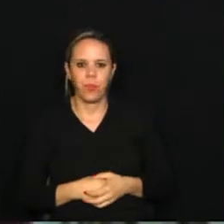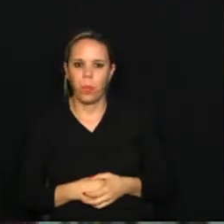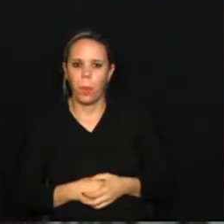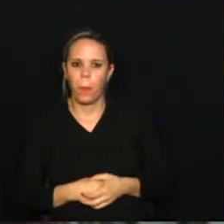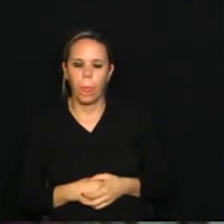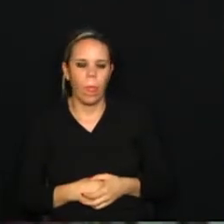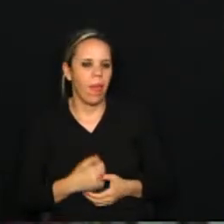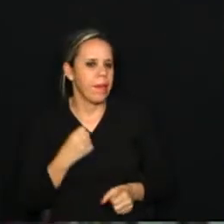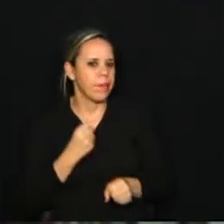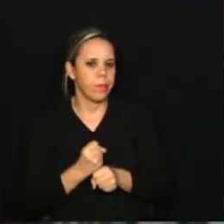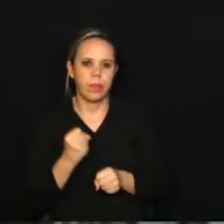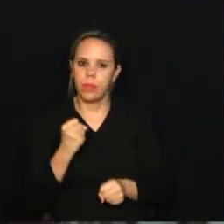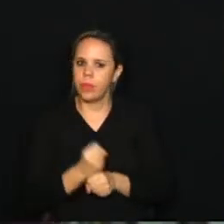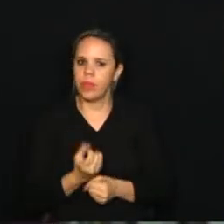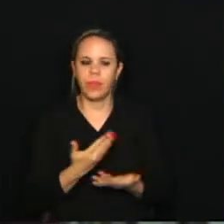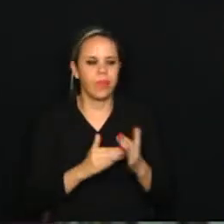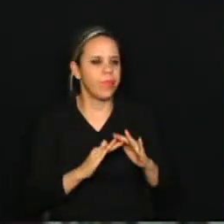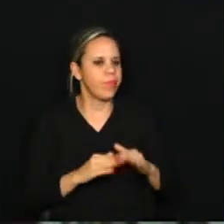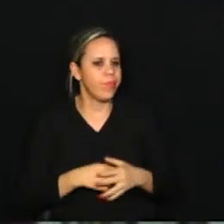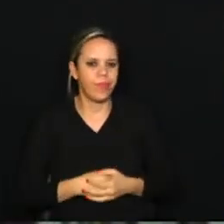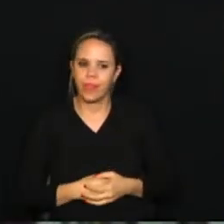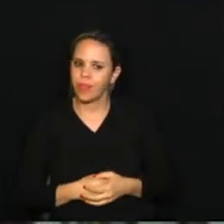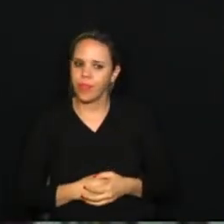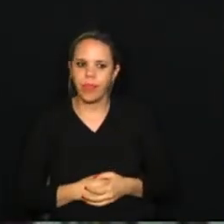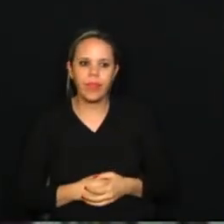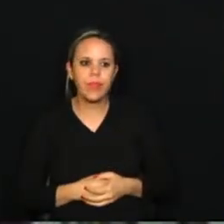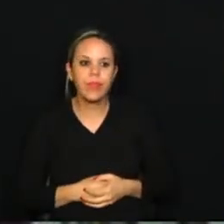para construir a escola. Então,